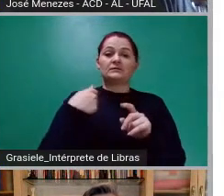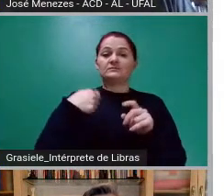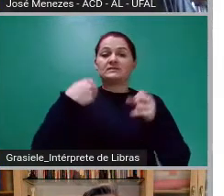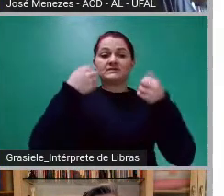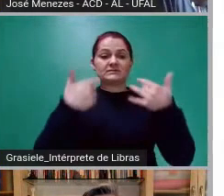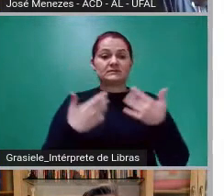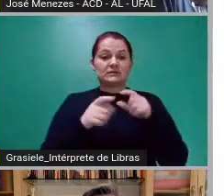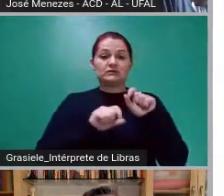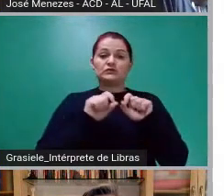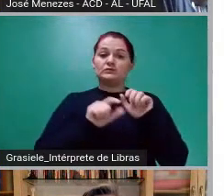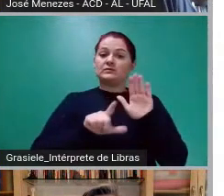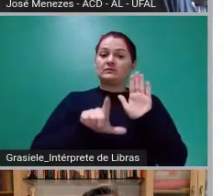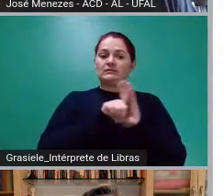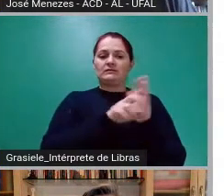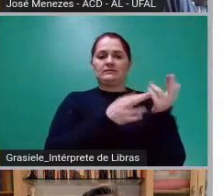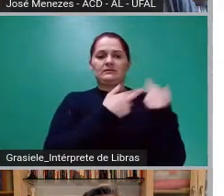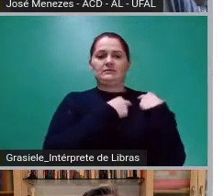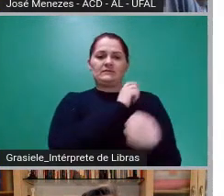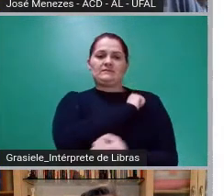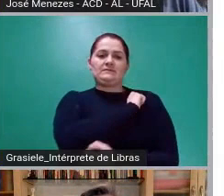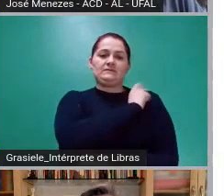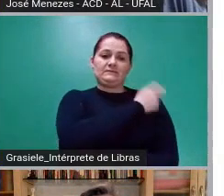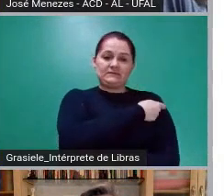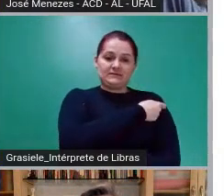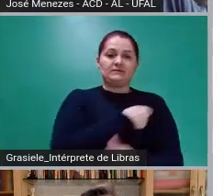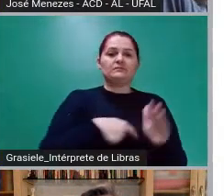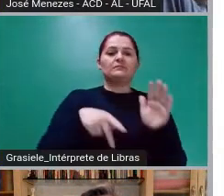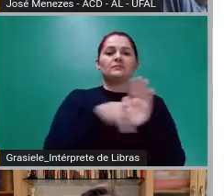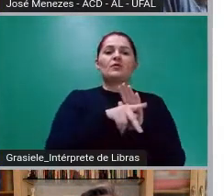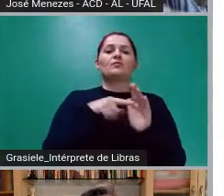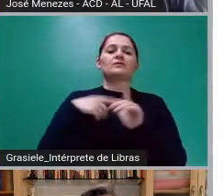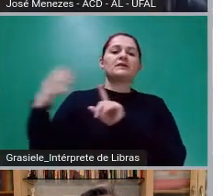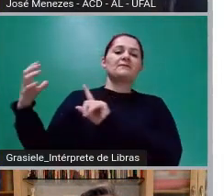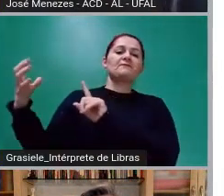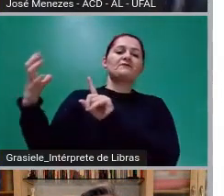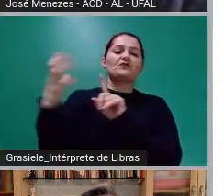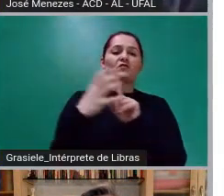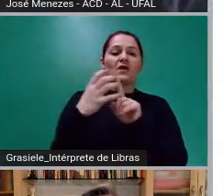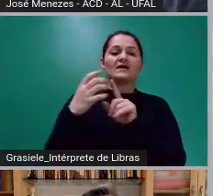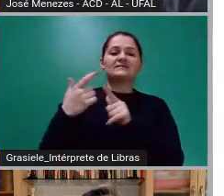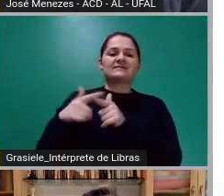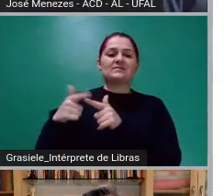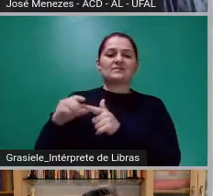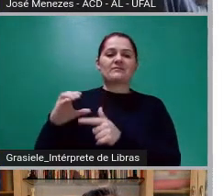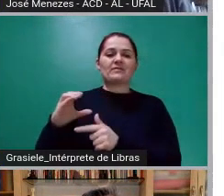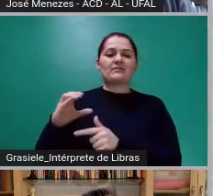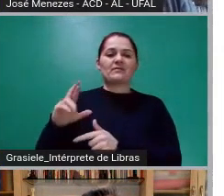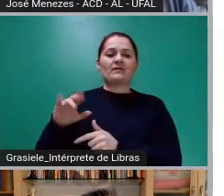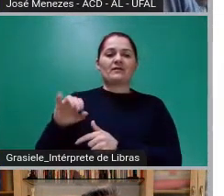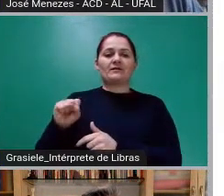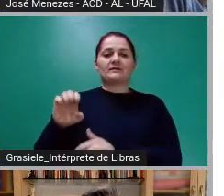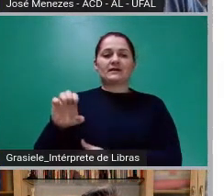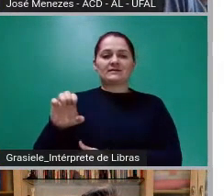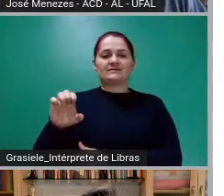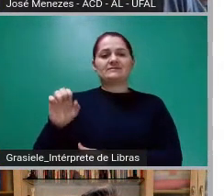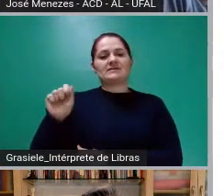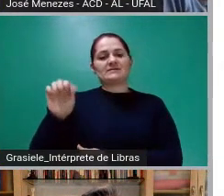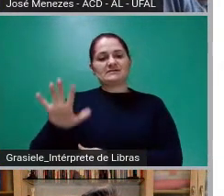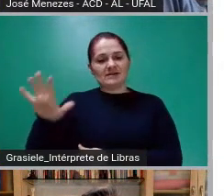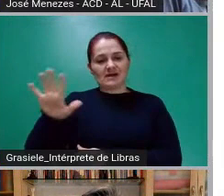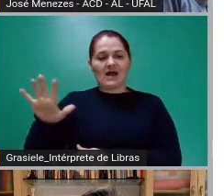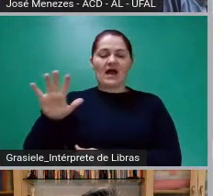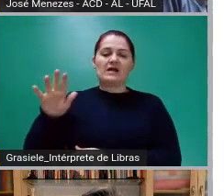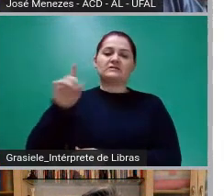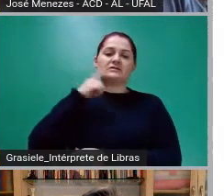a necessidade vinda do ajuste fiscal derivado da crise asiática, crise russa, e mesmo até da política de juros altos. Antes do